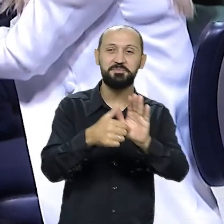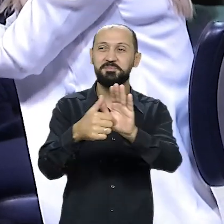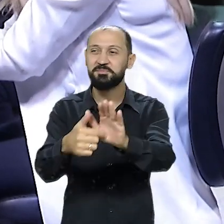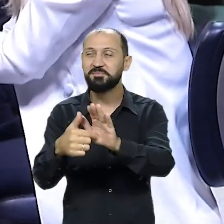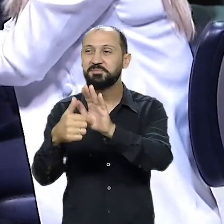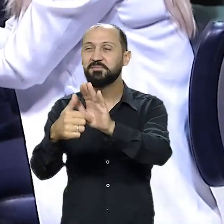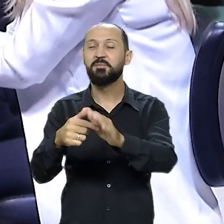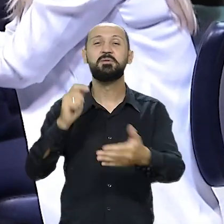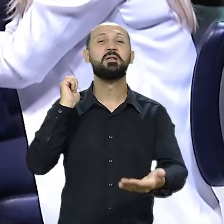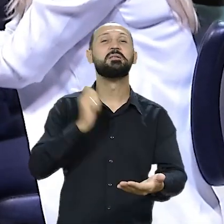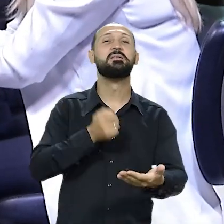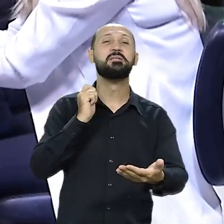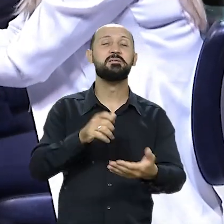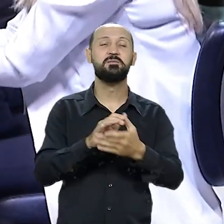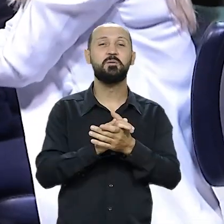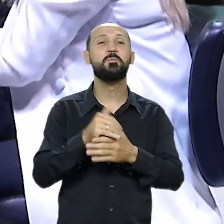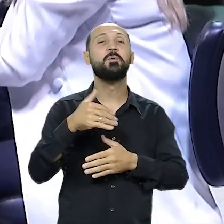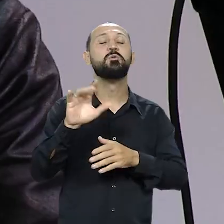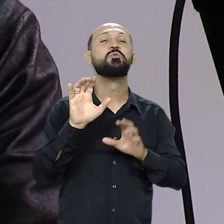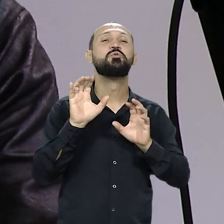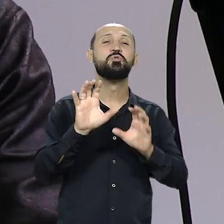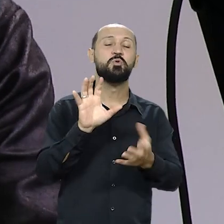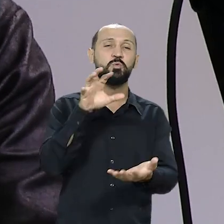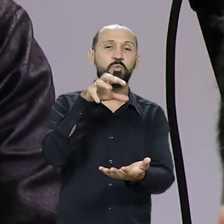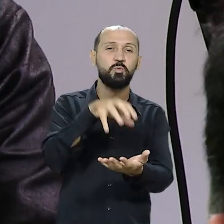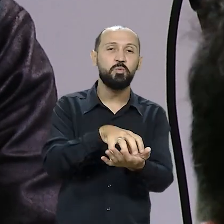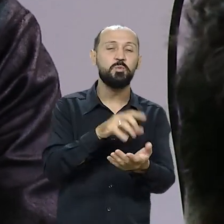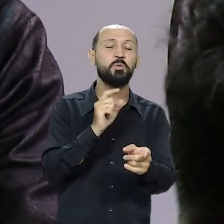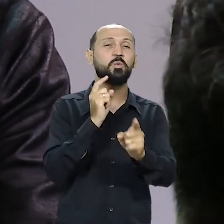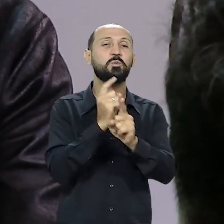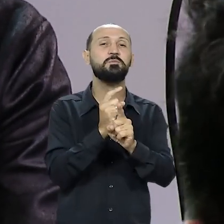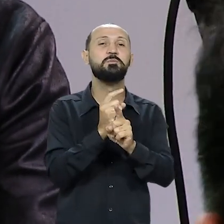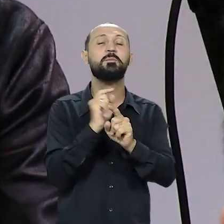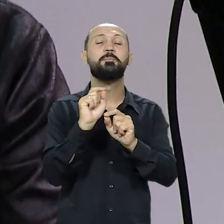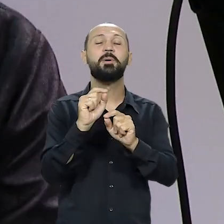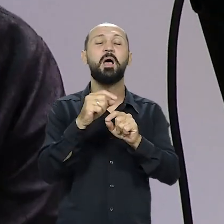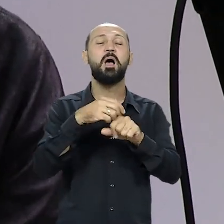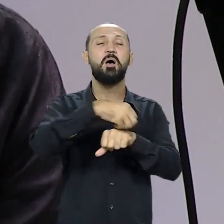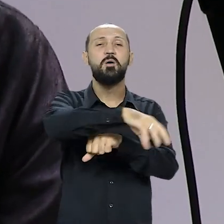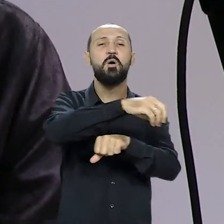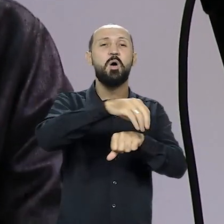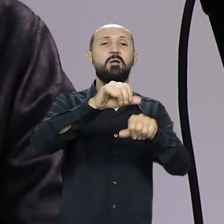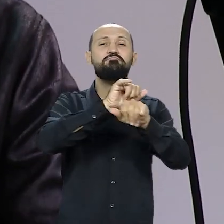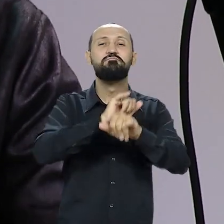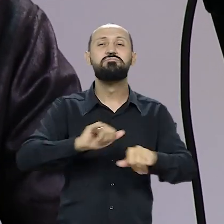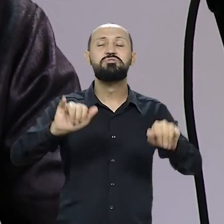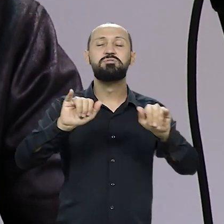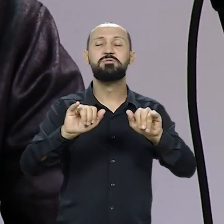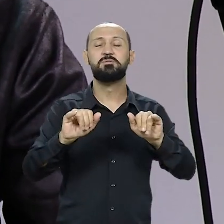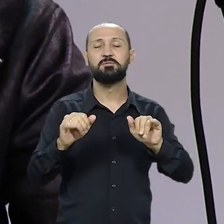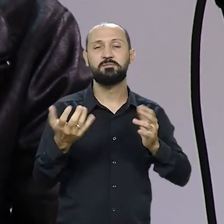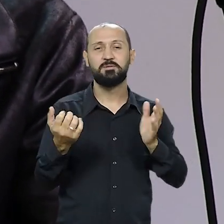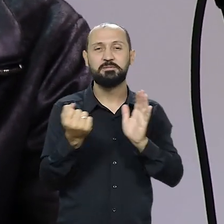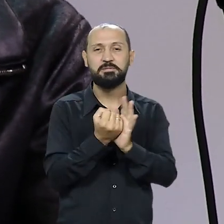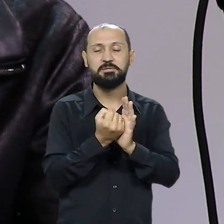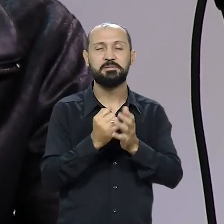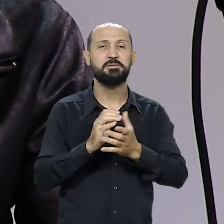perguntar, Tiago. começamos a participar de leilão. Quais são as principais formas que o núcleo encontrou para difundir a